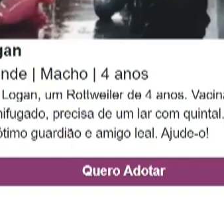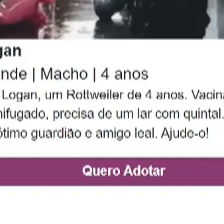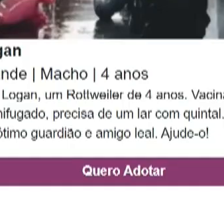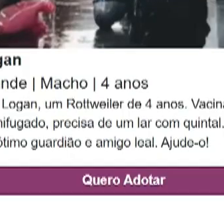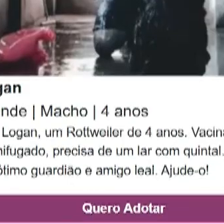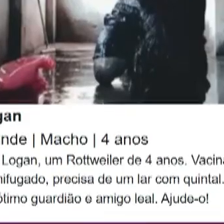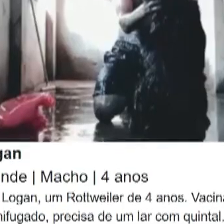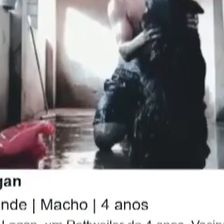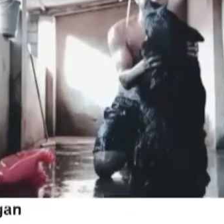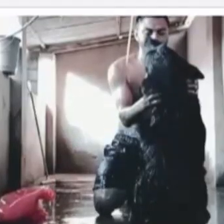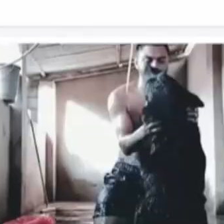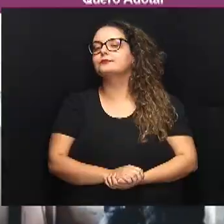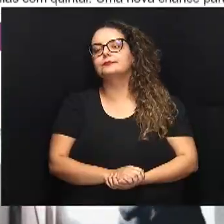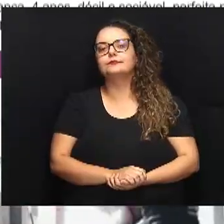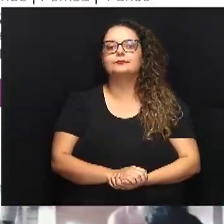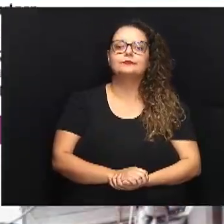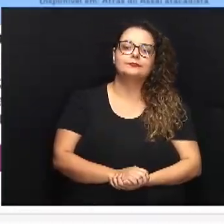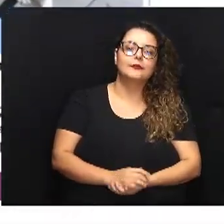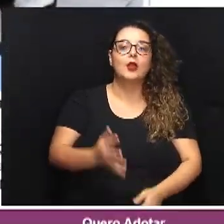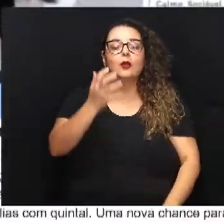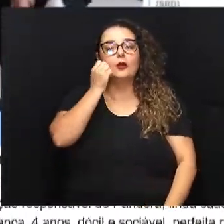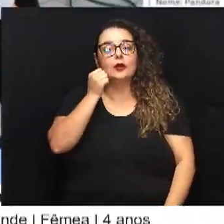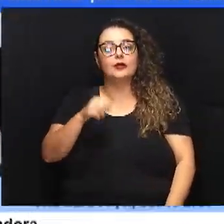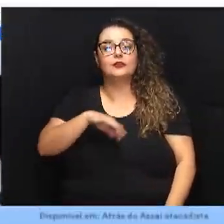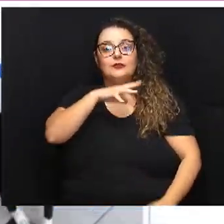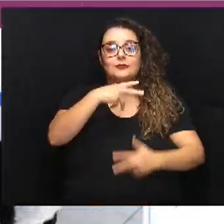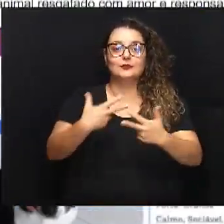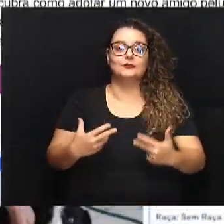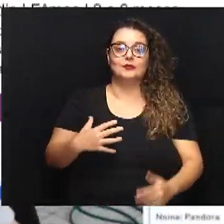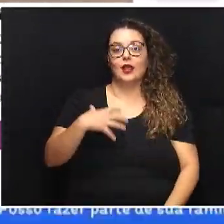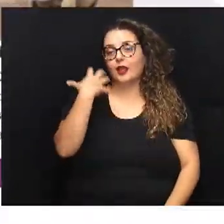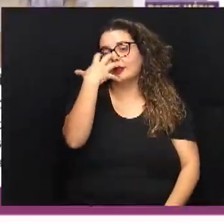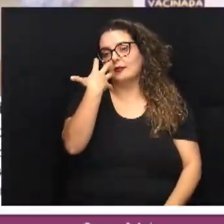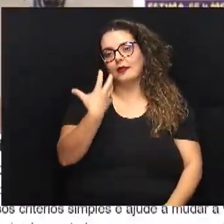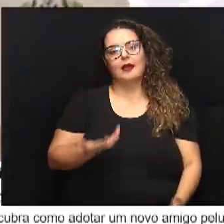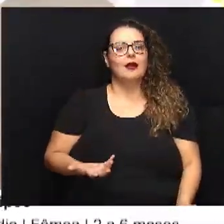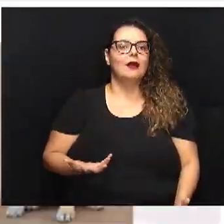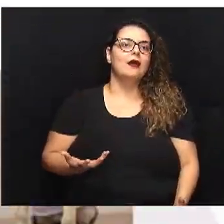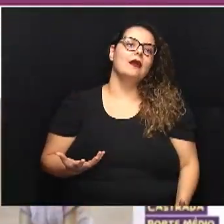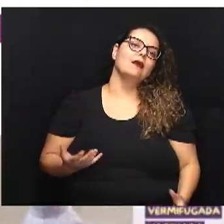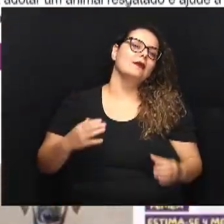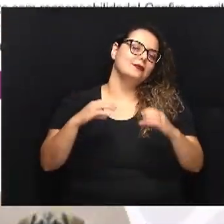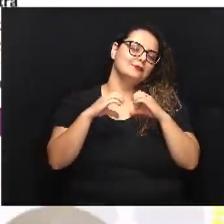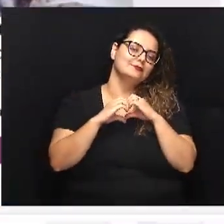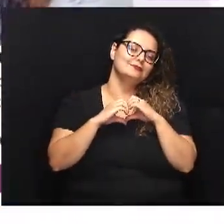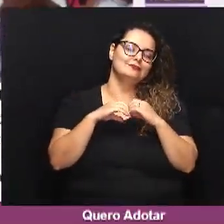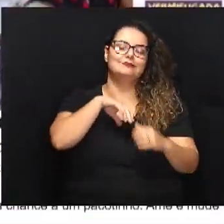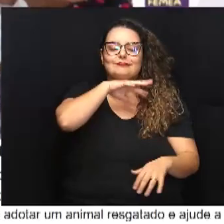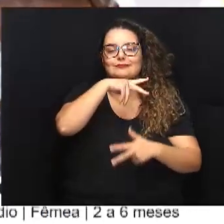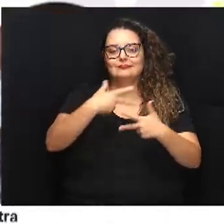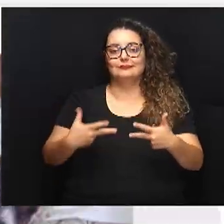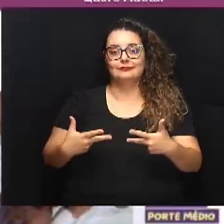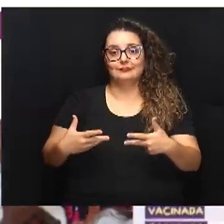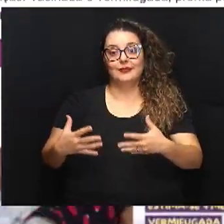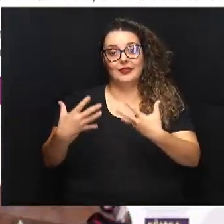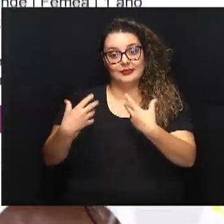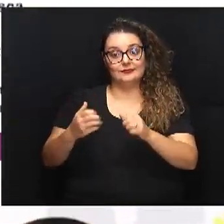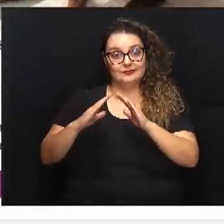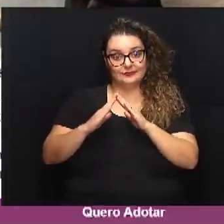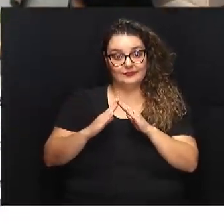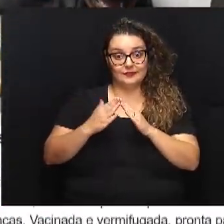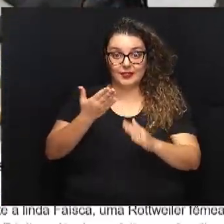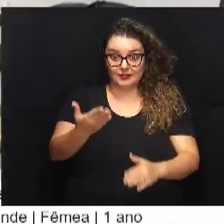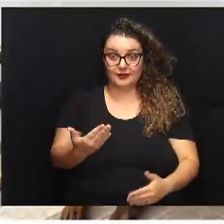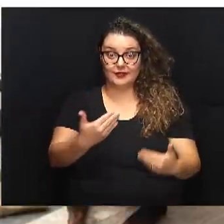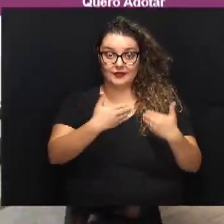Adote um Bichinho desta semana traz animais apaixonantes que precisam de um lar e deixa aqui um convite para que você seja o tutor